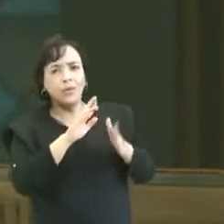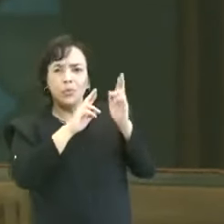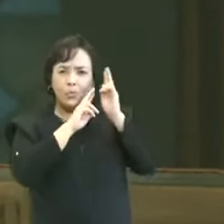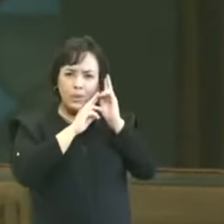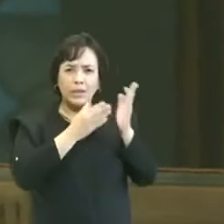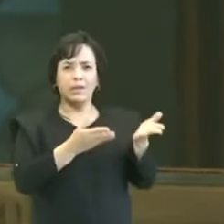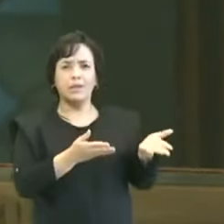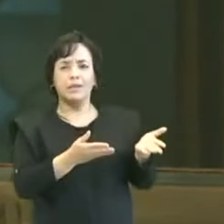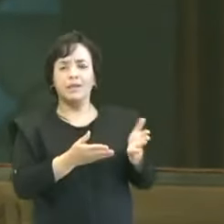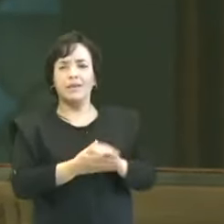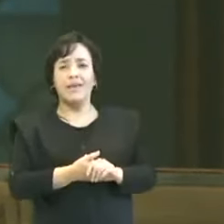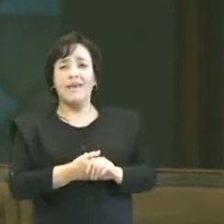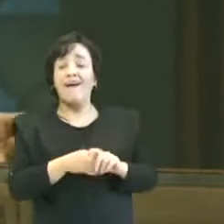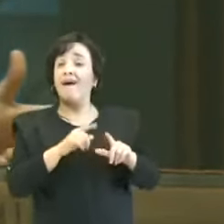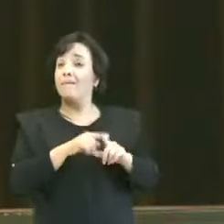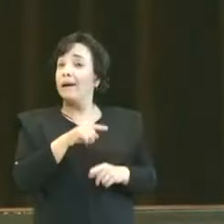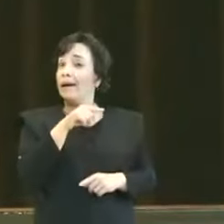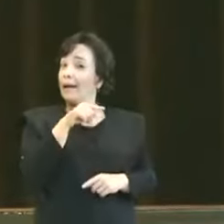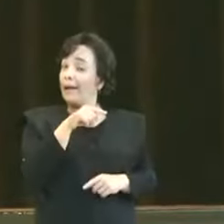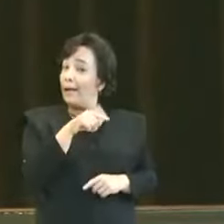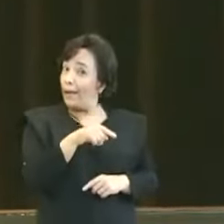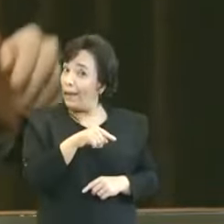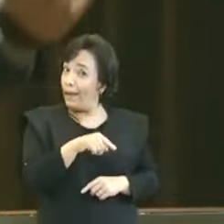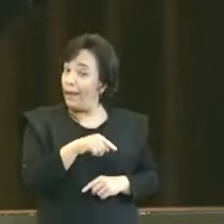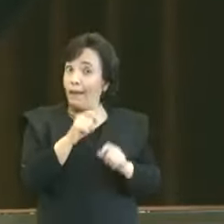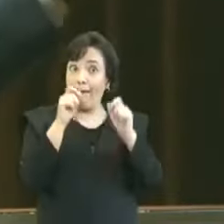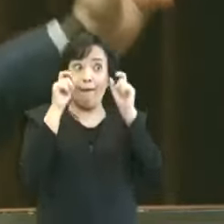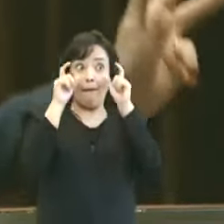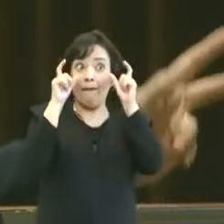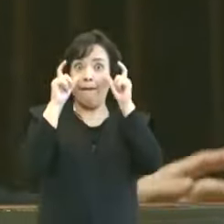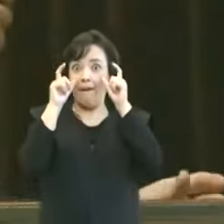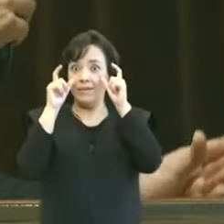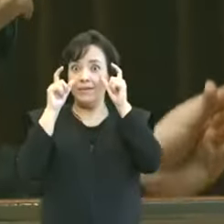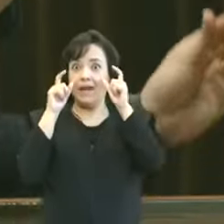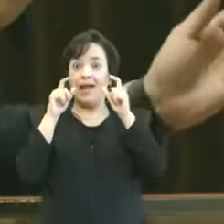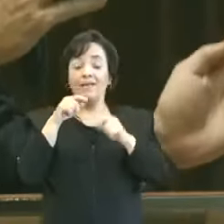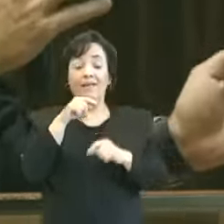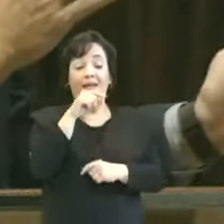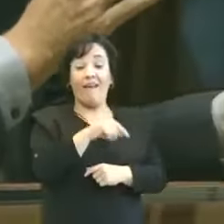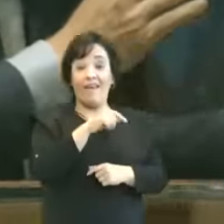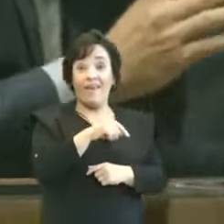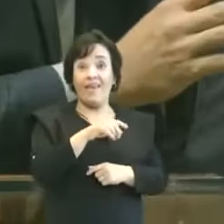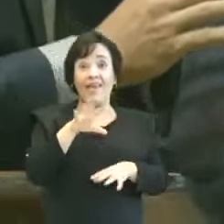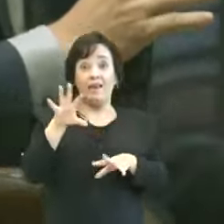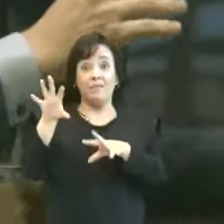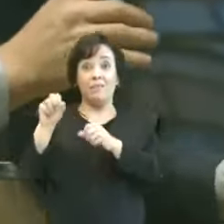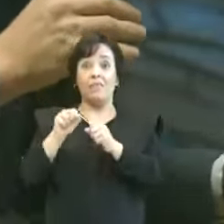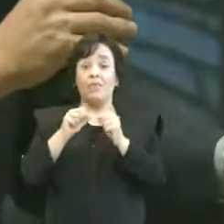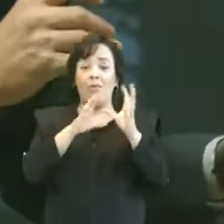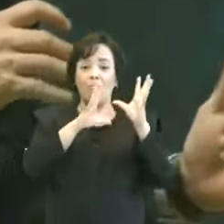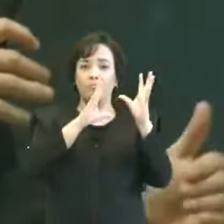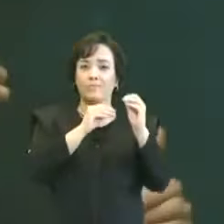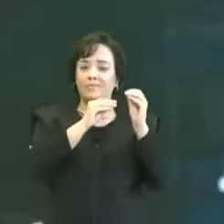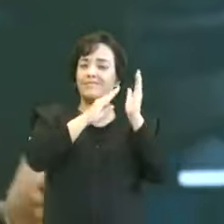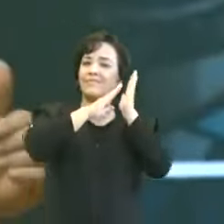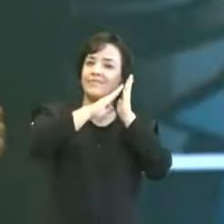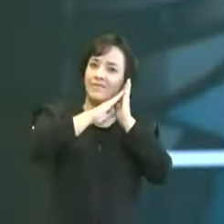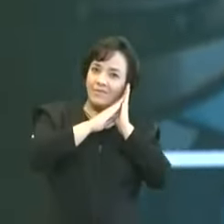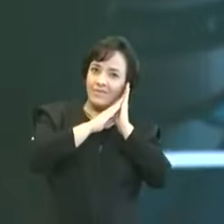E como ele não podia ir na sala, que a gente mandava ele de volta para o quarto, ele pegou o travesseirinho e colocou